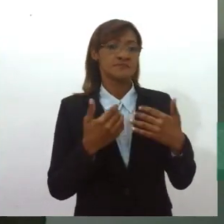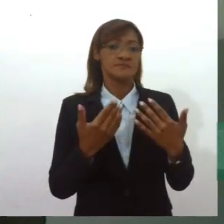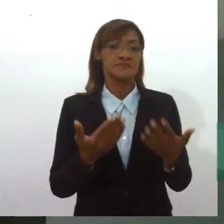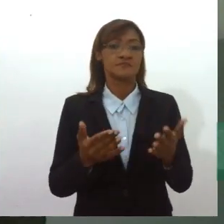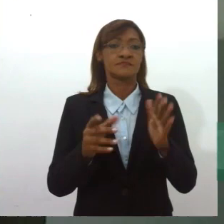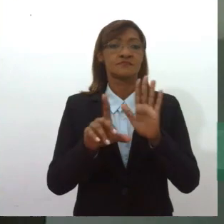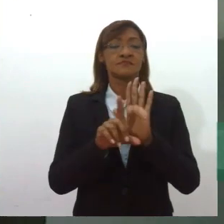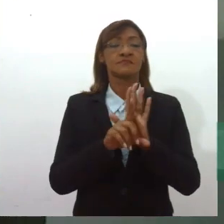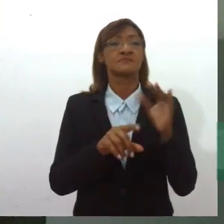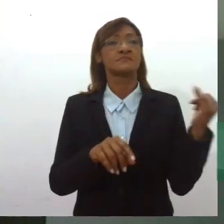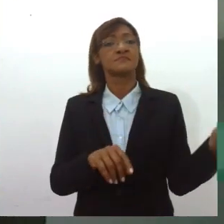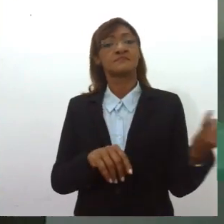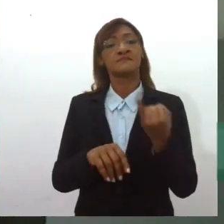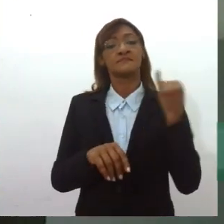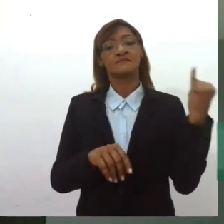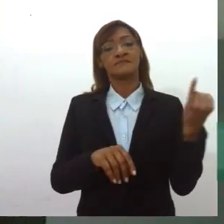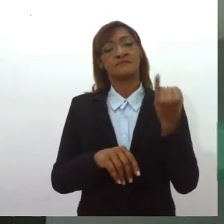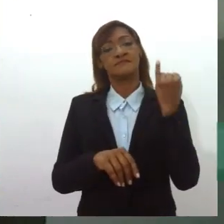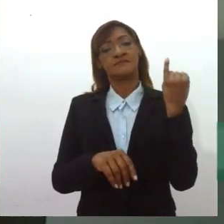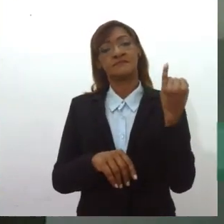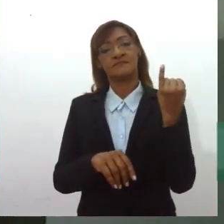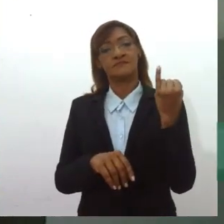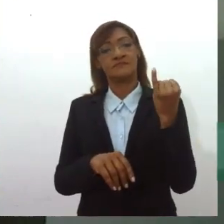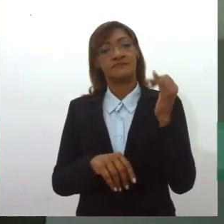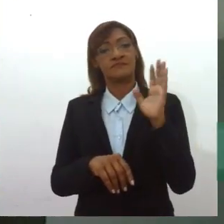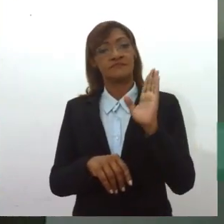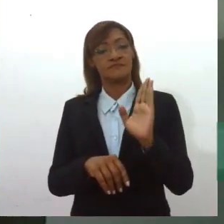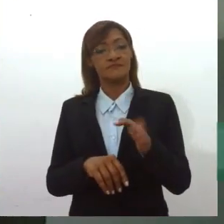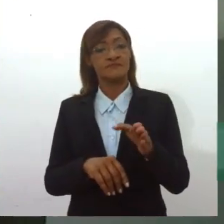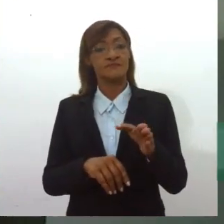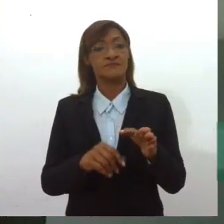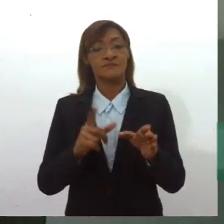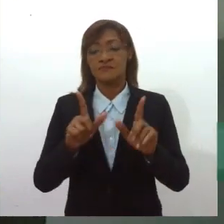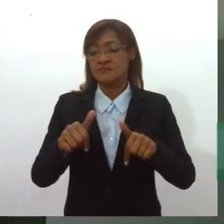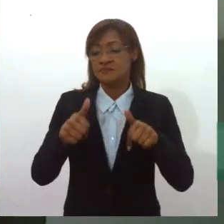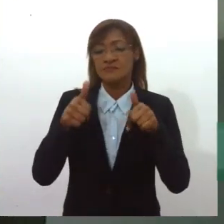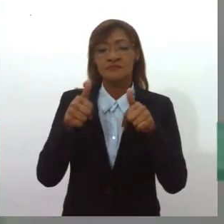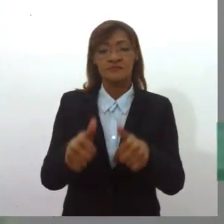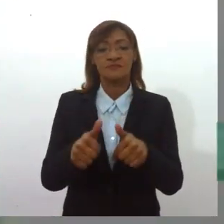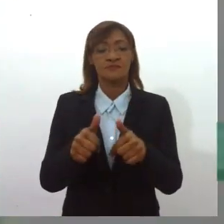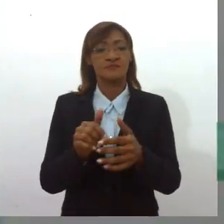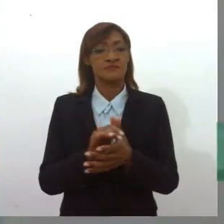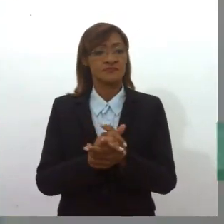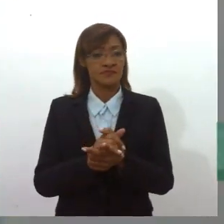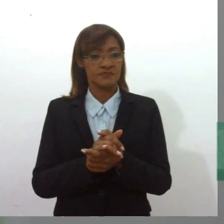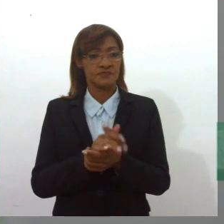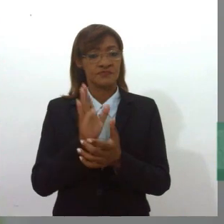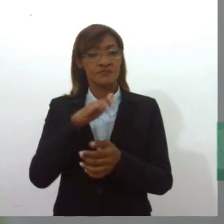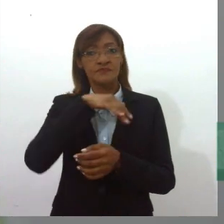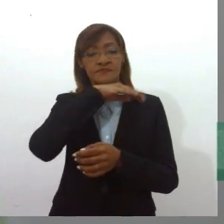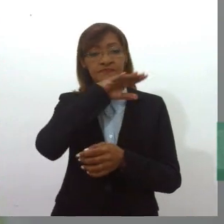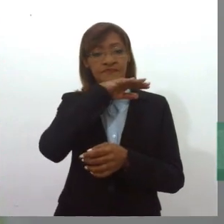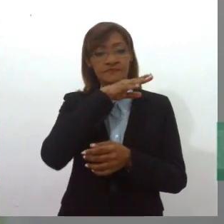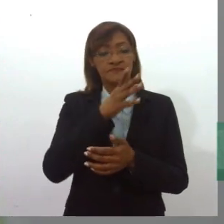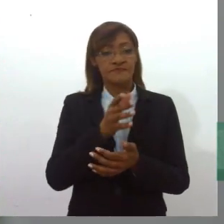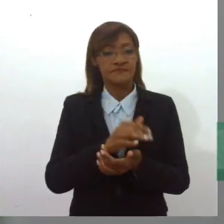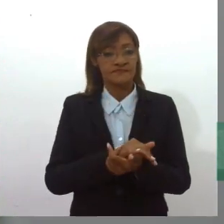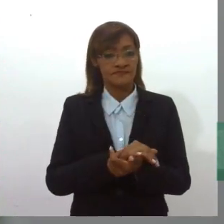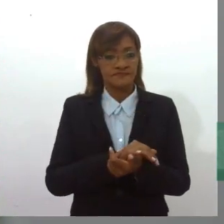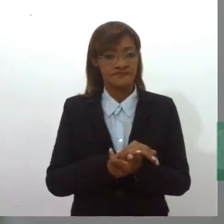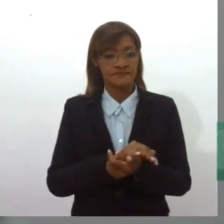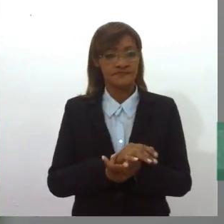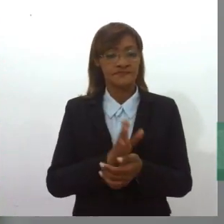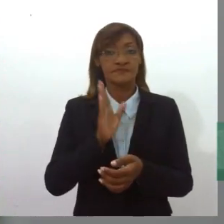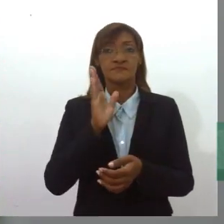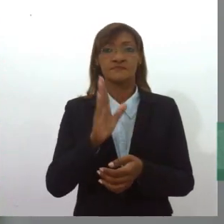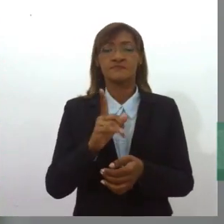lei muito importante né Eh na verdade ela vem chancelar uma luta muito antiga dos protetores de animais eh já existia